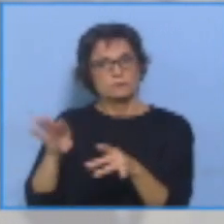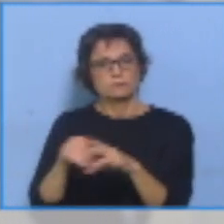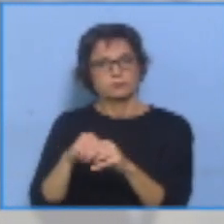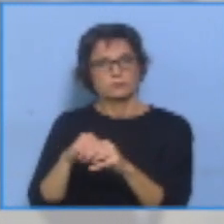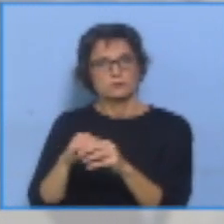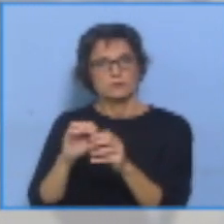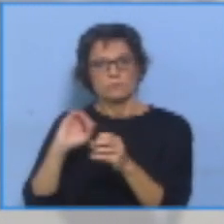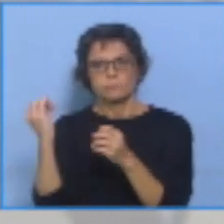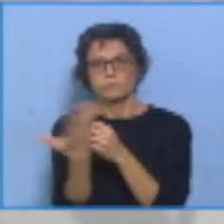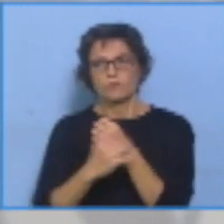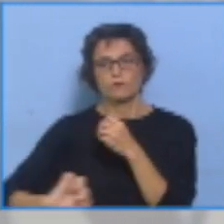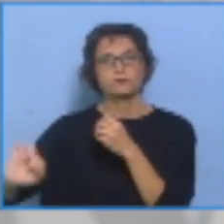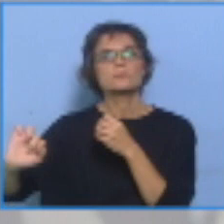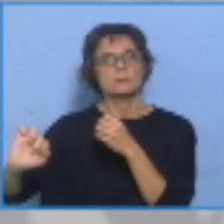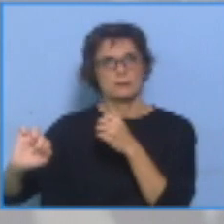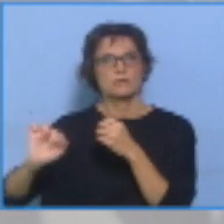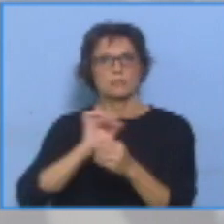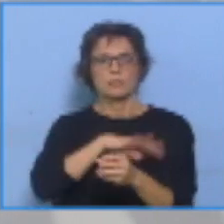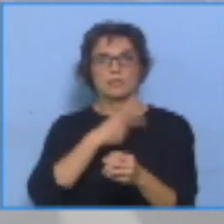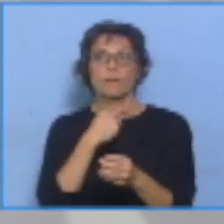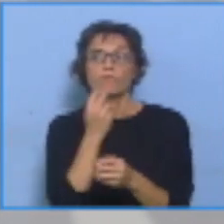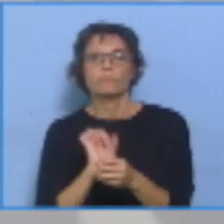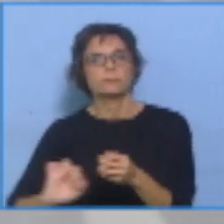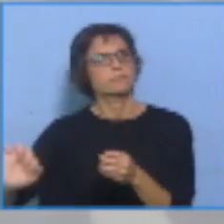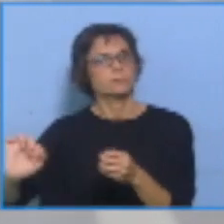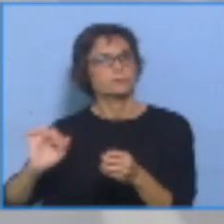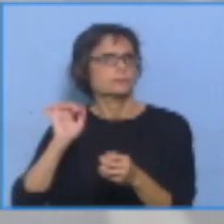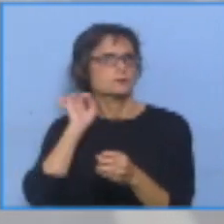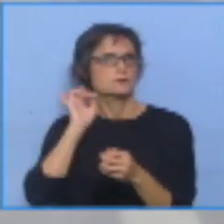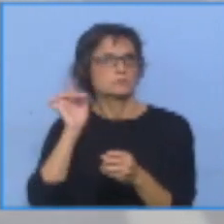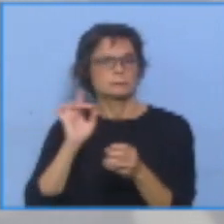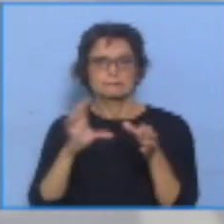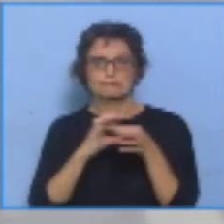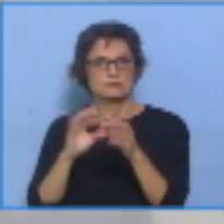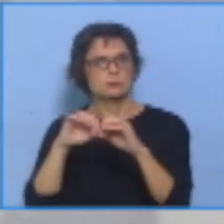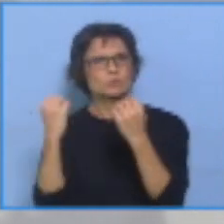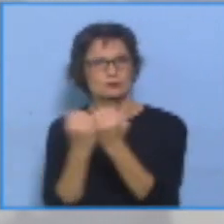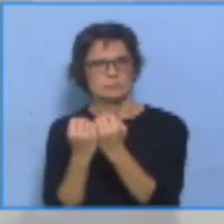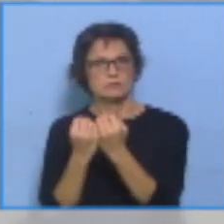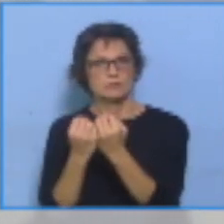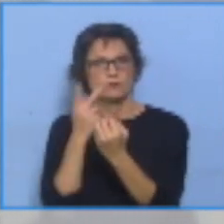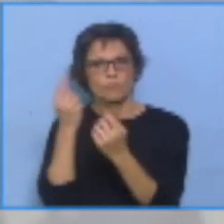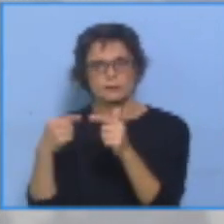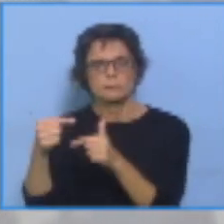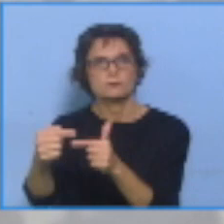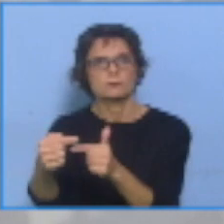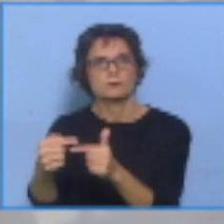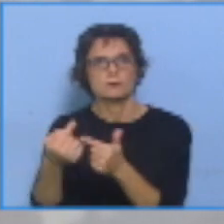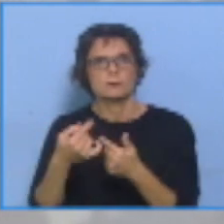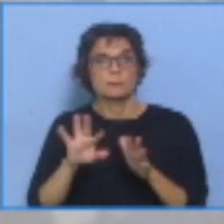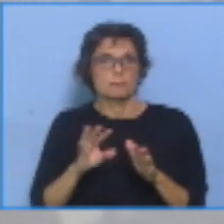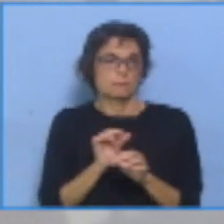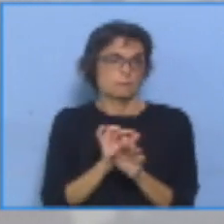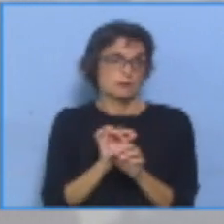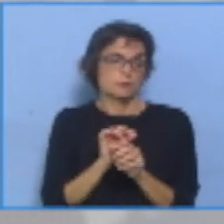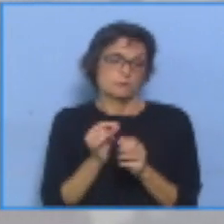poética emprestou-se a essa atividade e a esse lugar de convergência de um conjunto de valores. Mas na realidade é muito mais aberta do